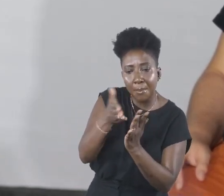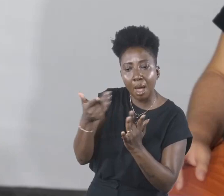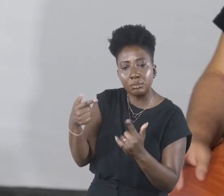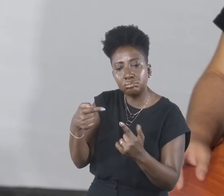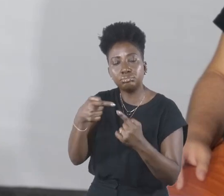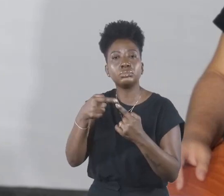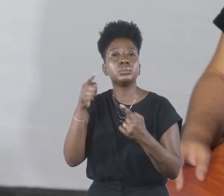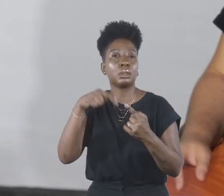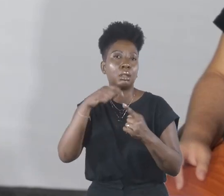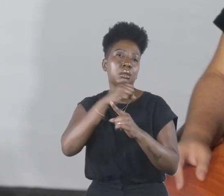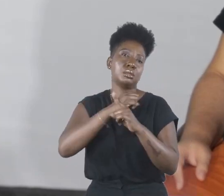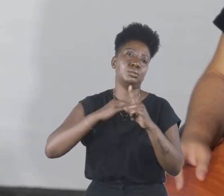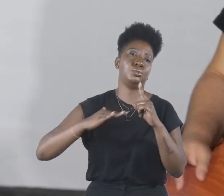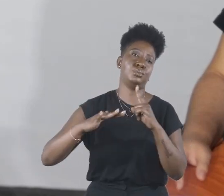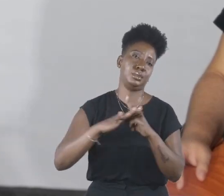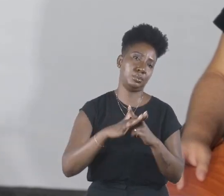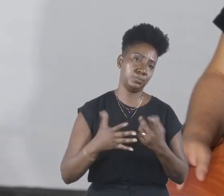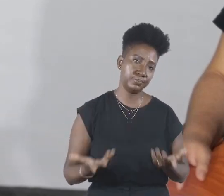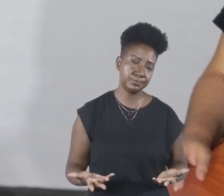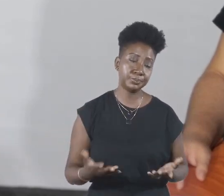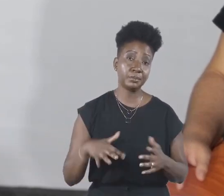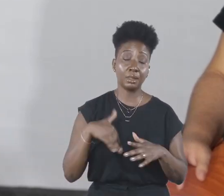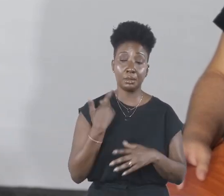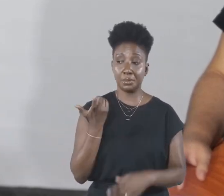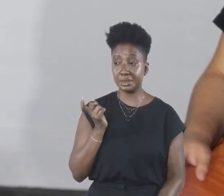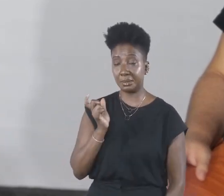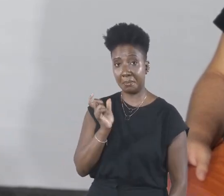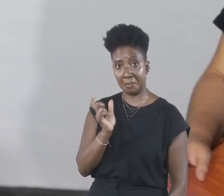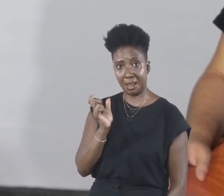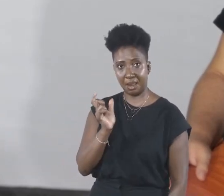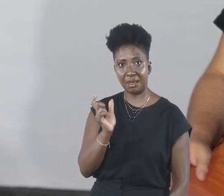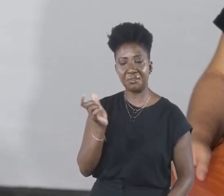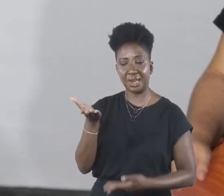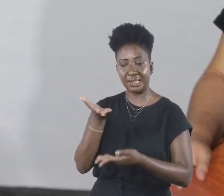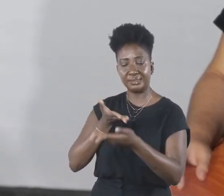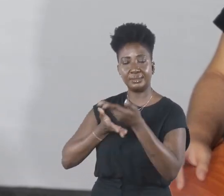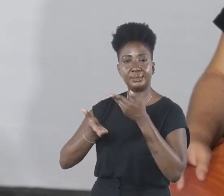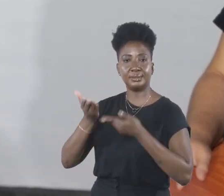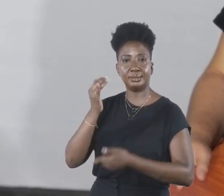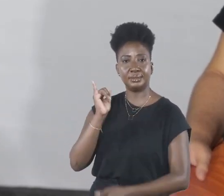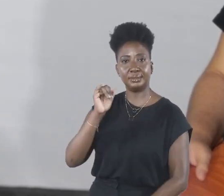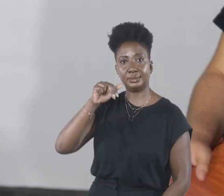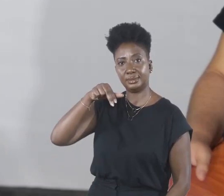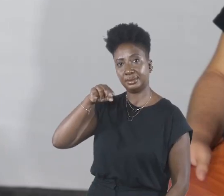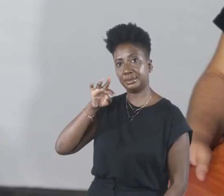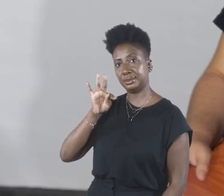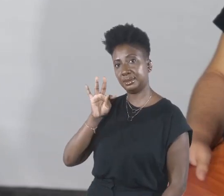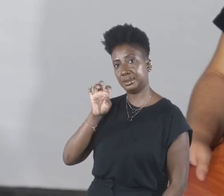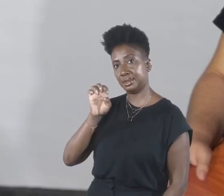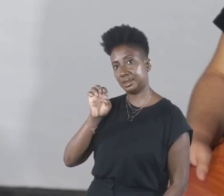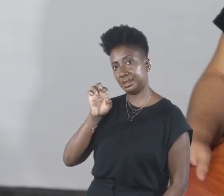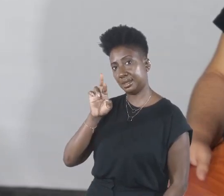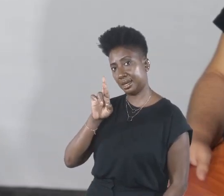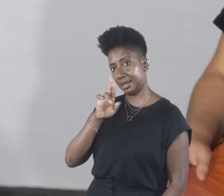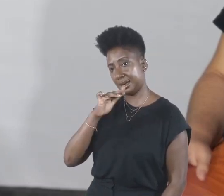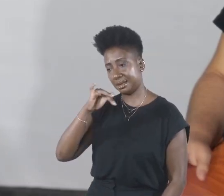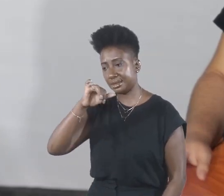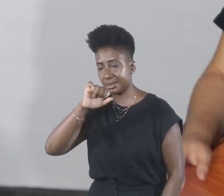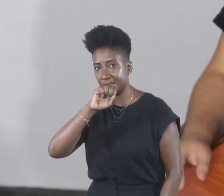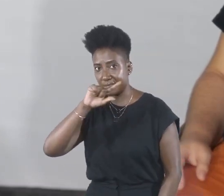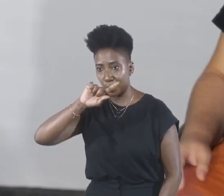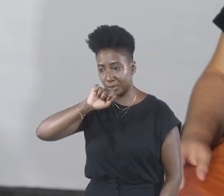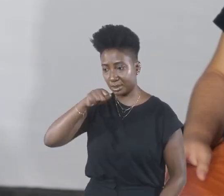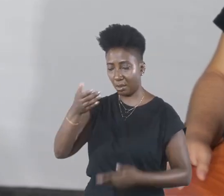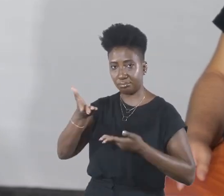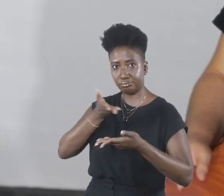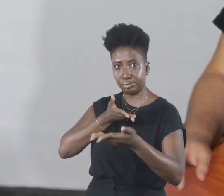de integração imigrantes e refugiados. Essa palavra integração não tem como mensurar se fulano está integrado ou